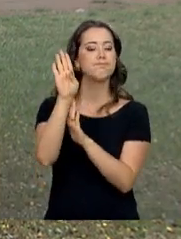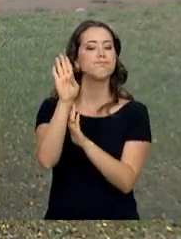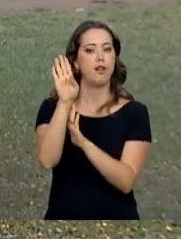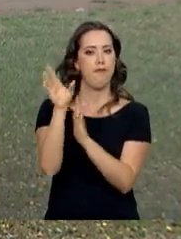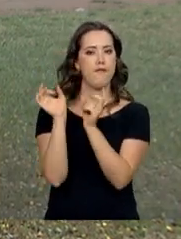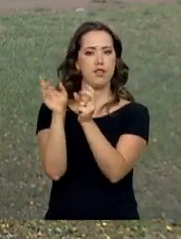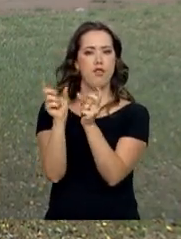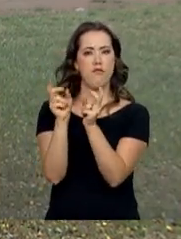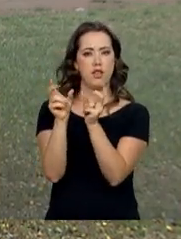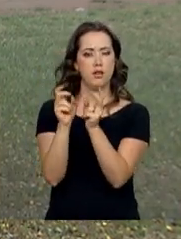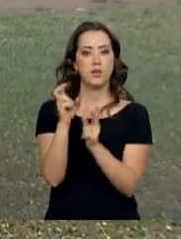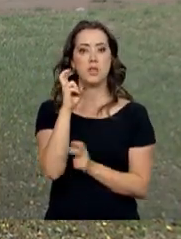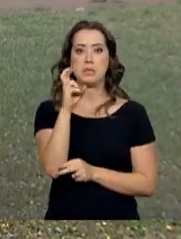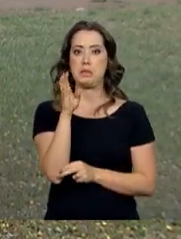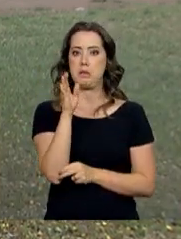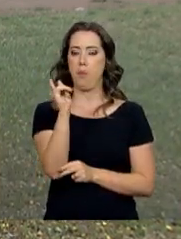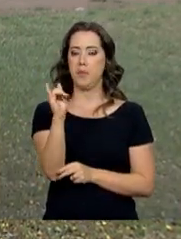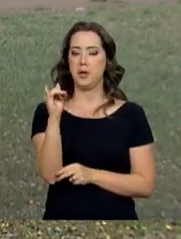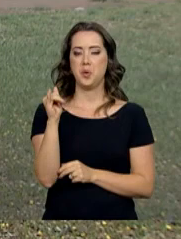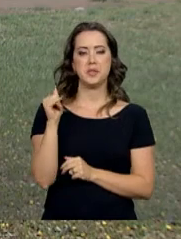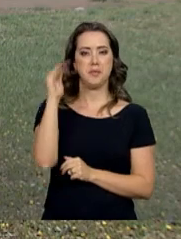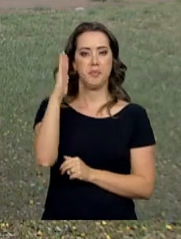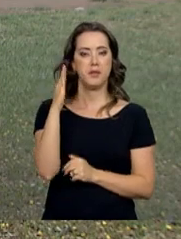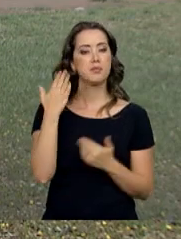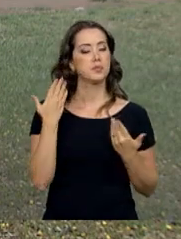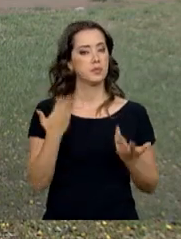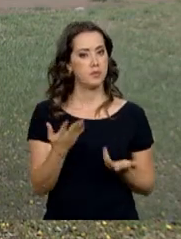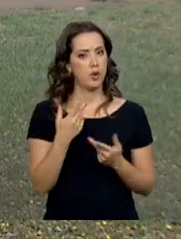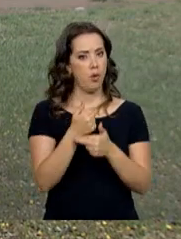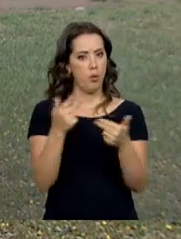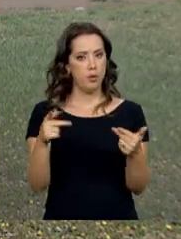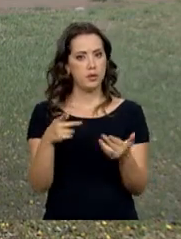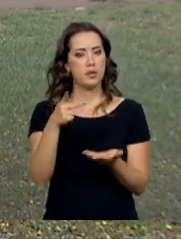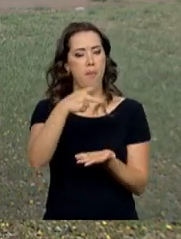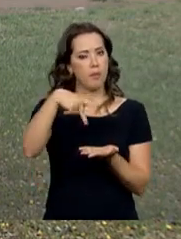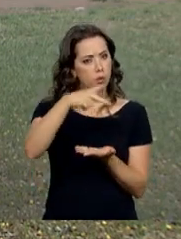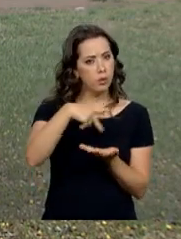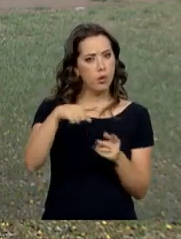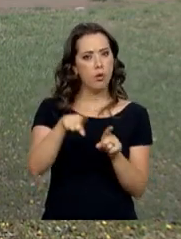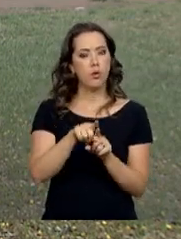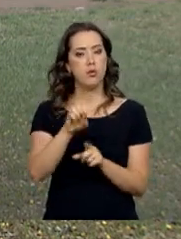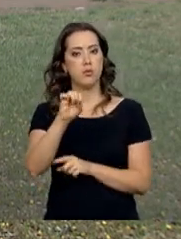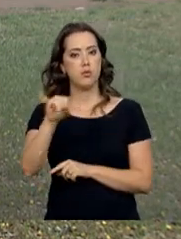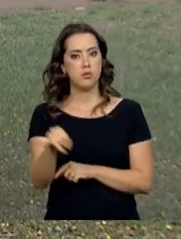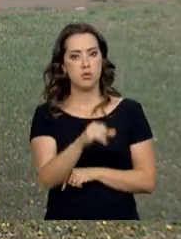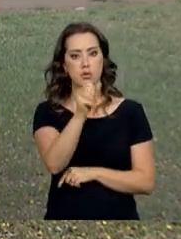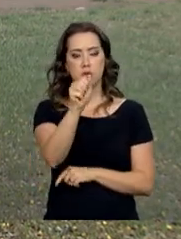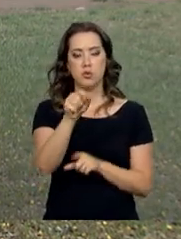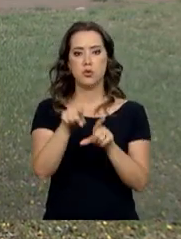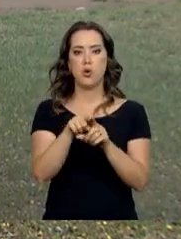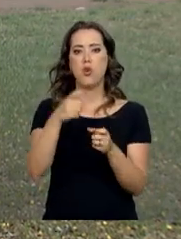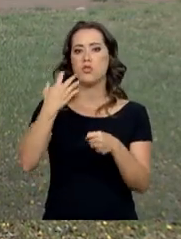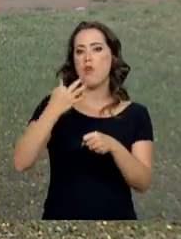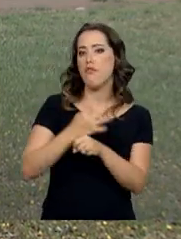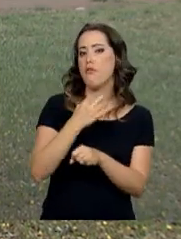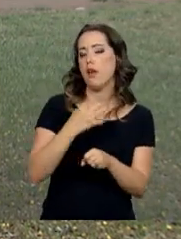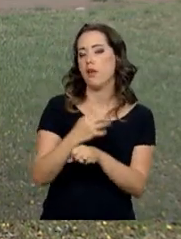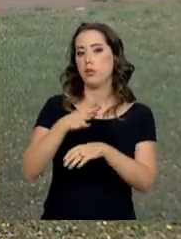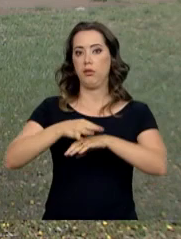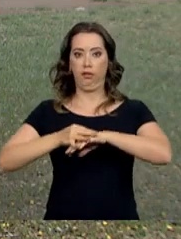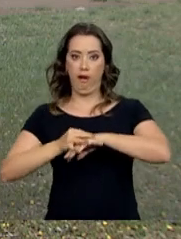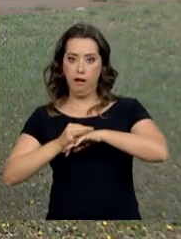5 bilhões de dólares destaque para as vendas de produtos como petróleo bruto soja minério de ferro e carne bovina